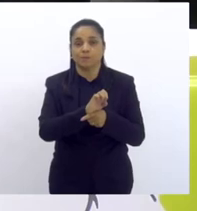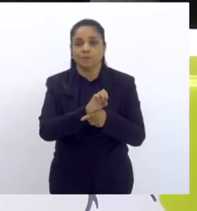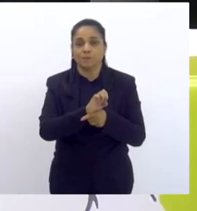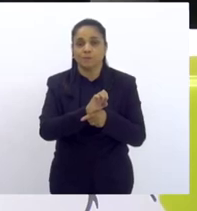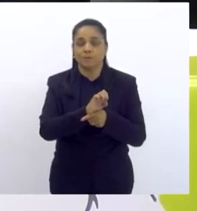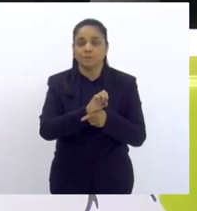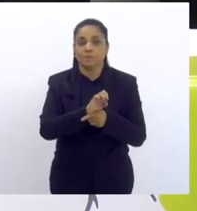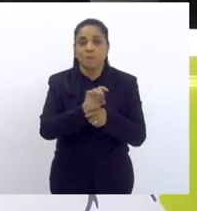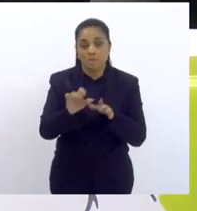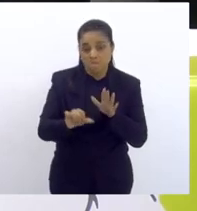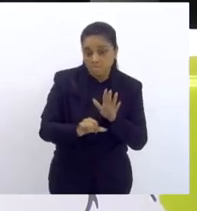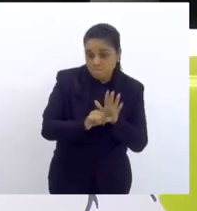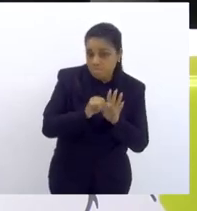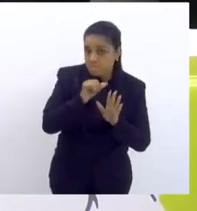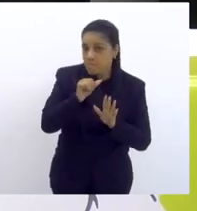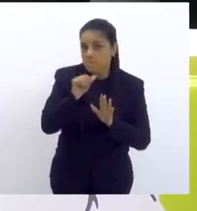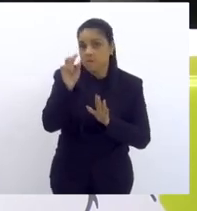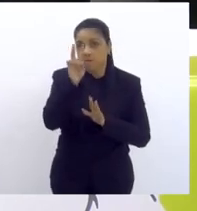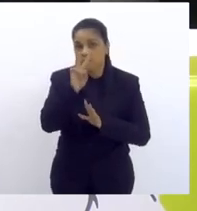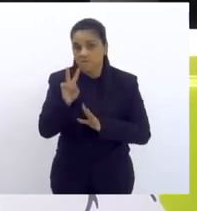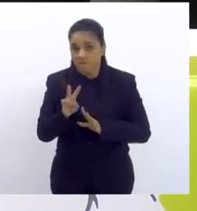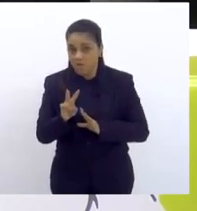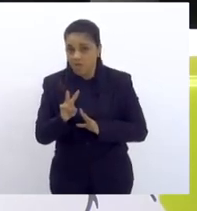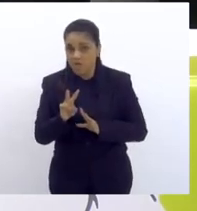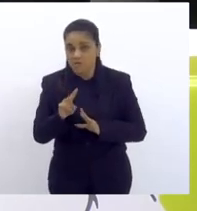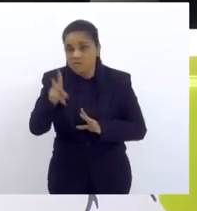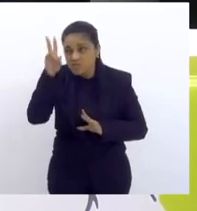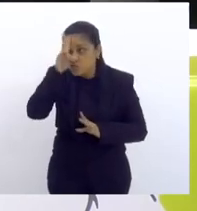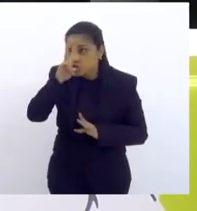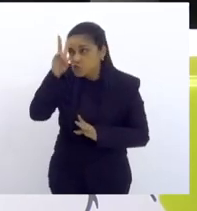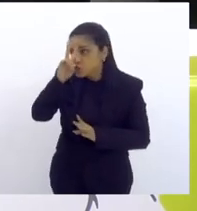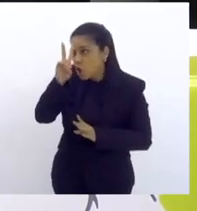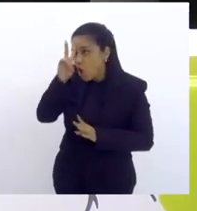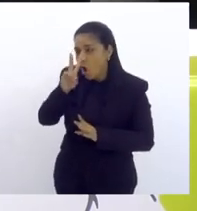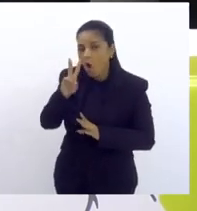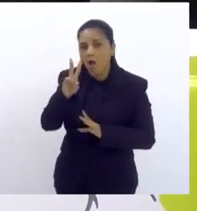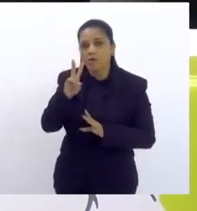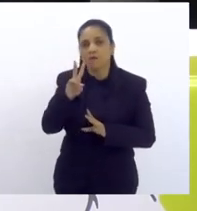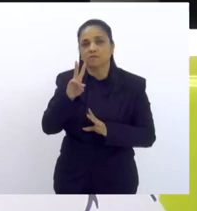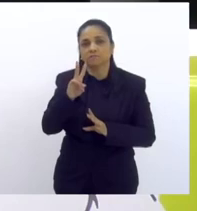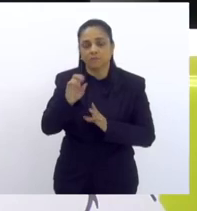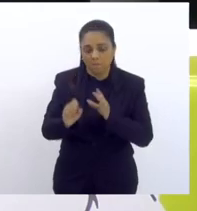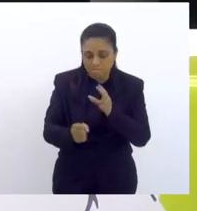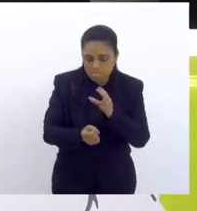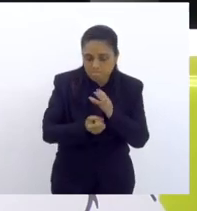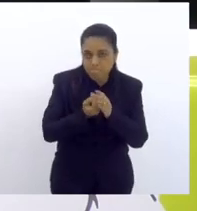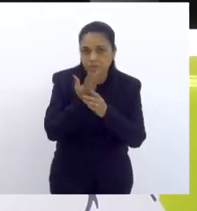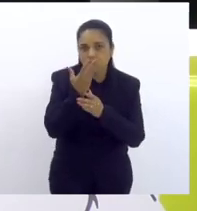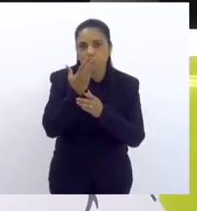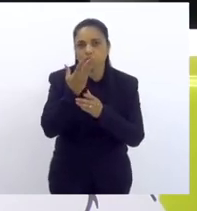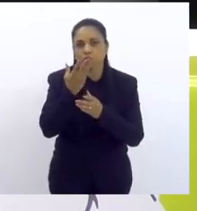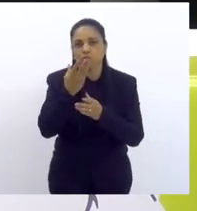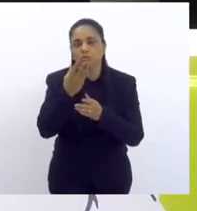pela primeira vez talvez na sua história tem ou não só criado